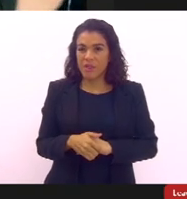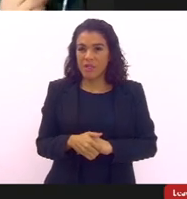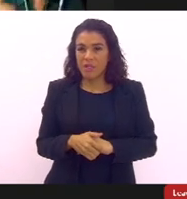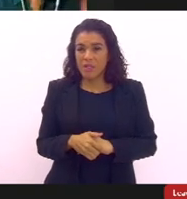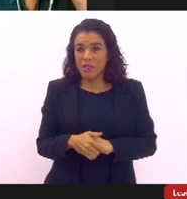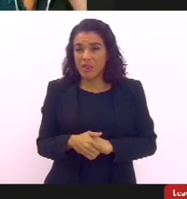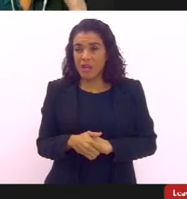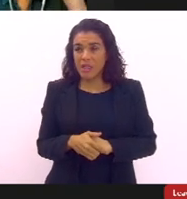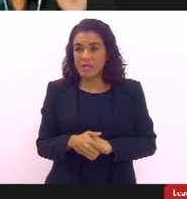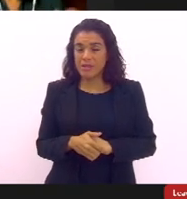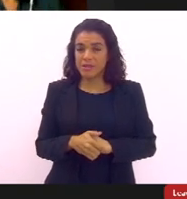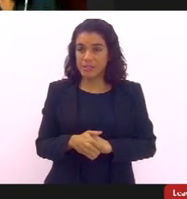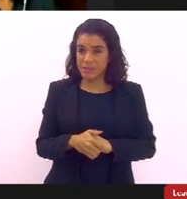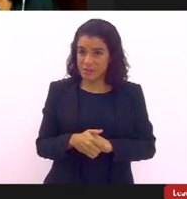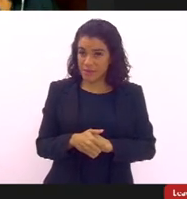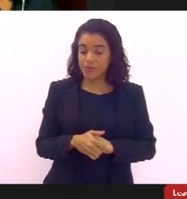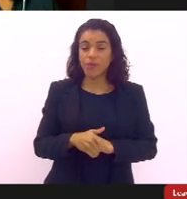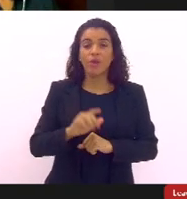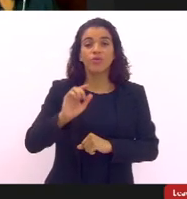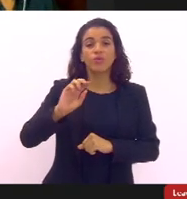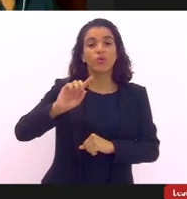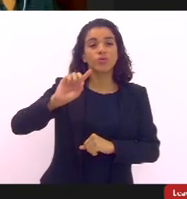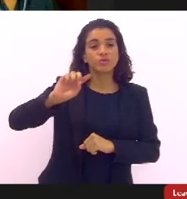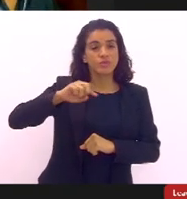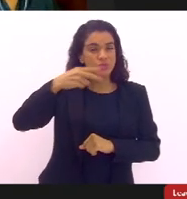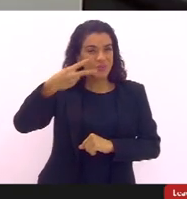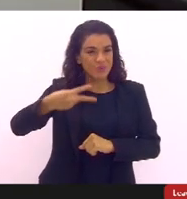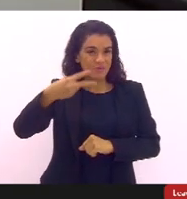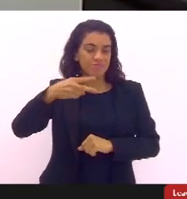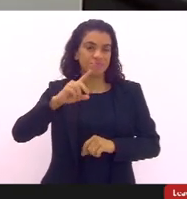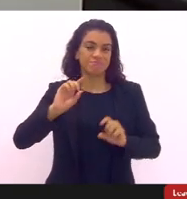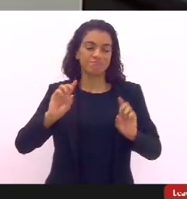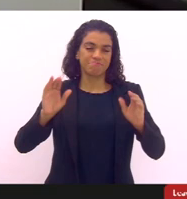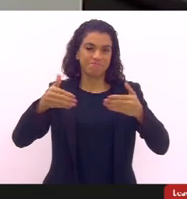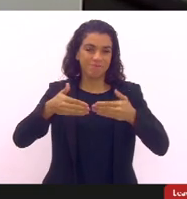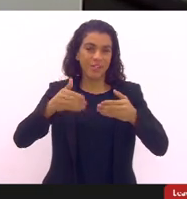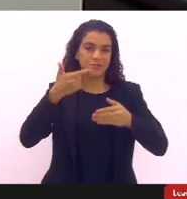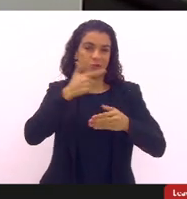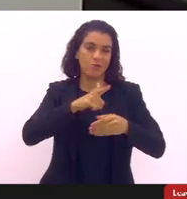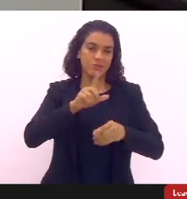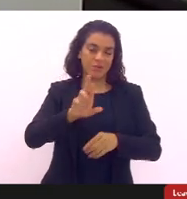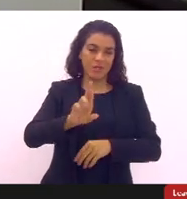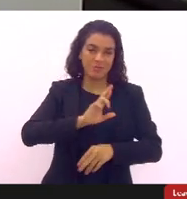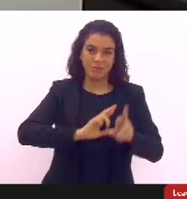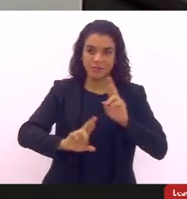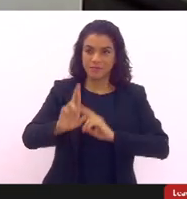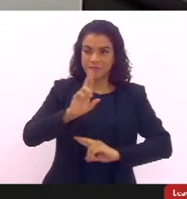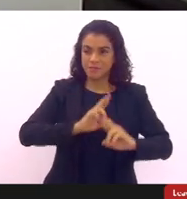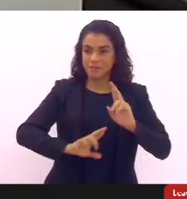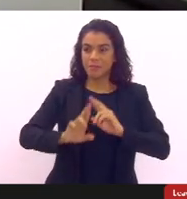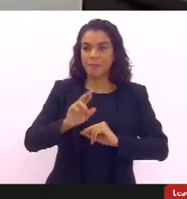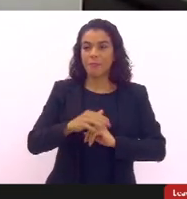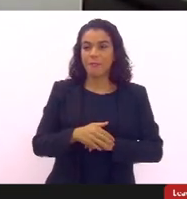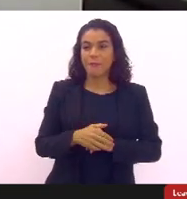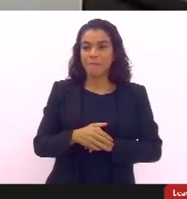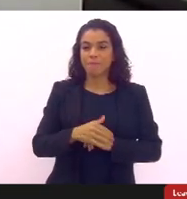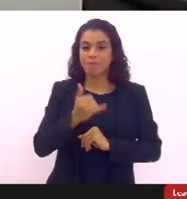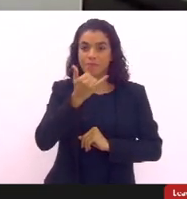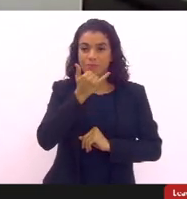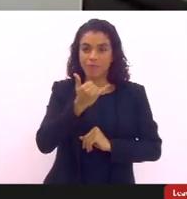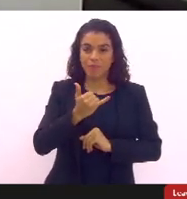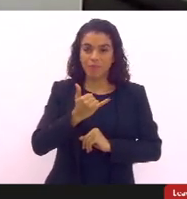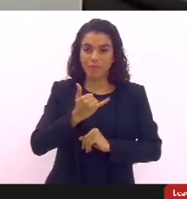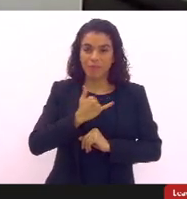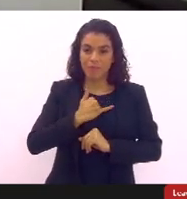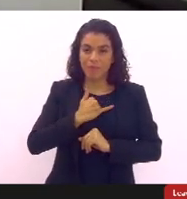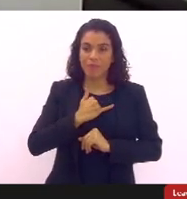a gente conta aqui no nosso próximo encontro, que o senhor já está aqui, que a gente venha com essa resposta. Bom, Marcelo. desculpe